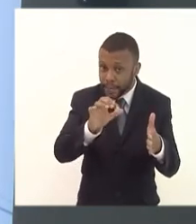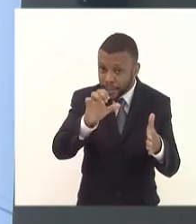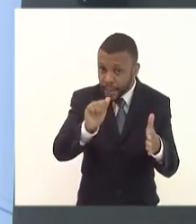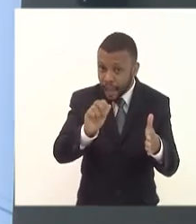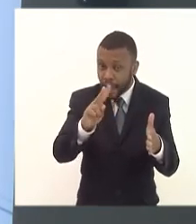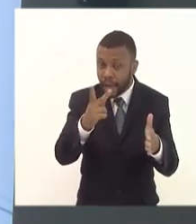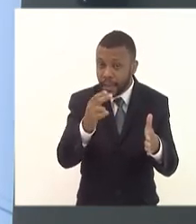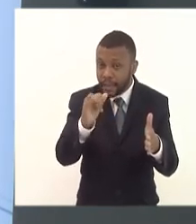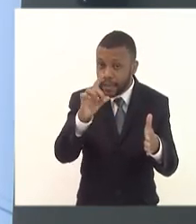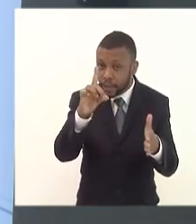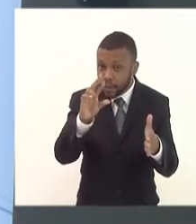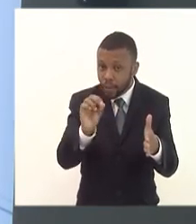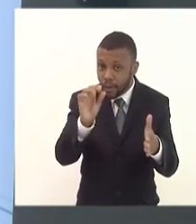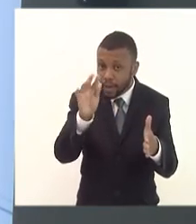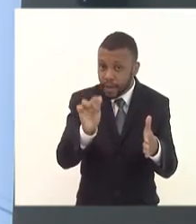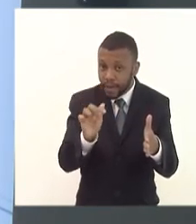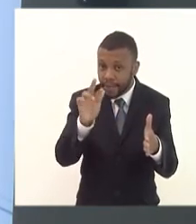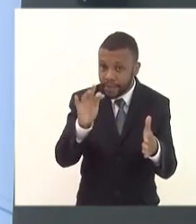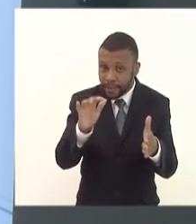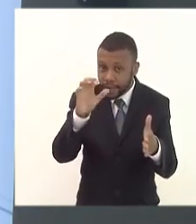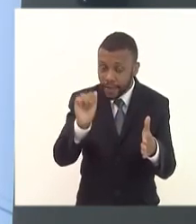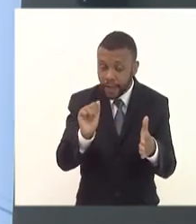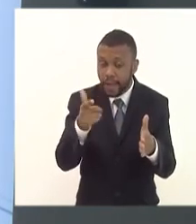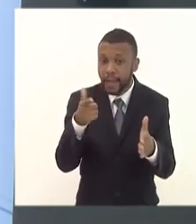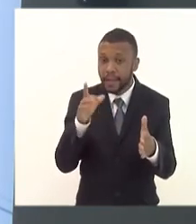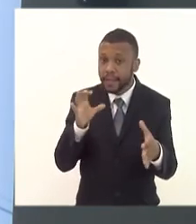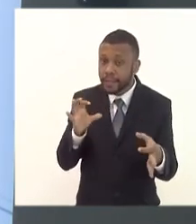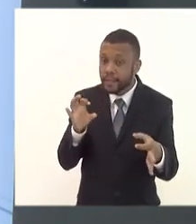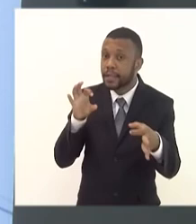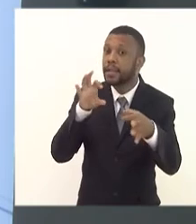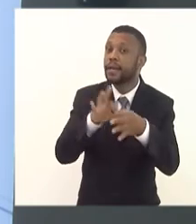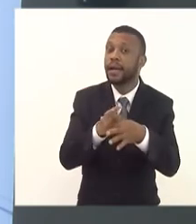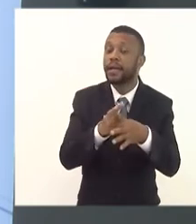que demanda a Baía de Guanabara.